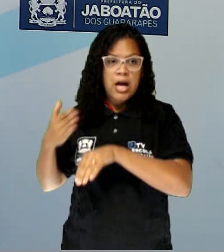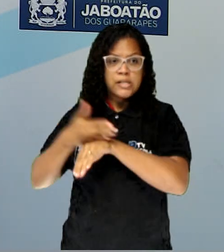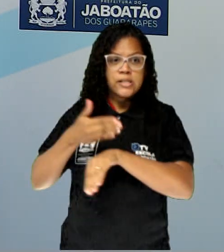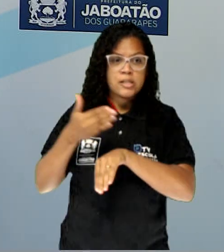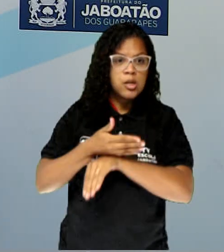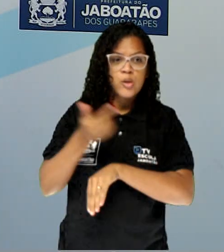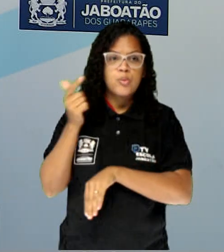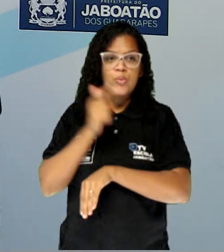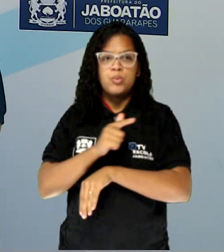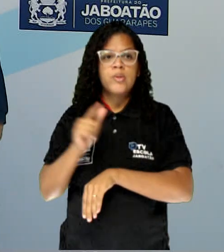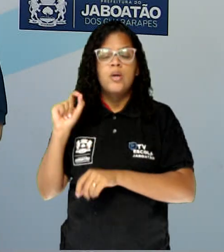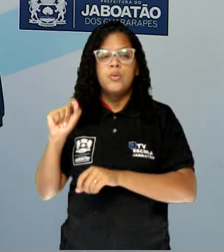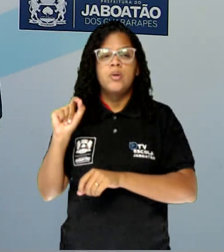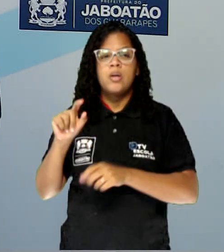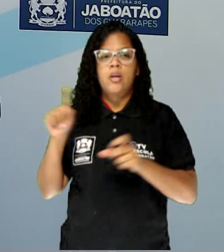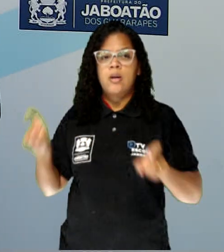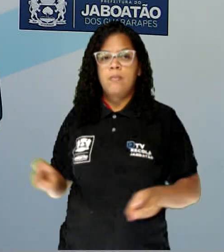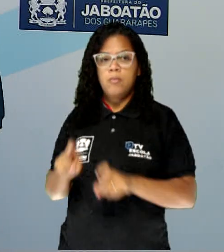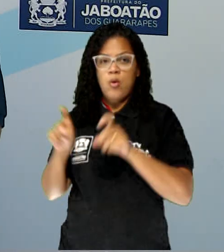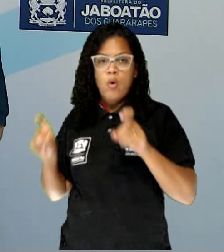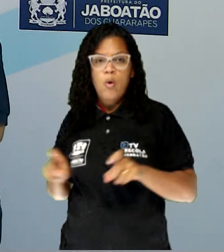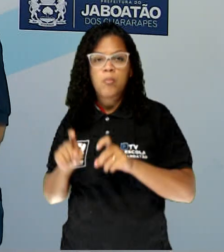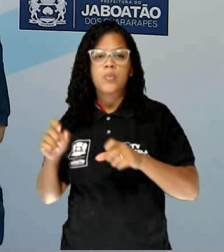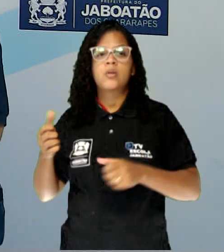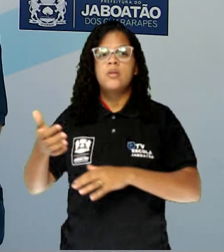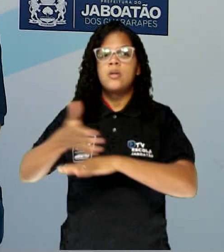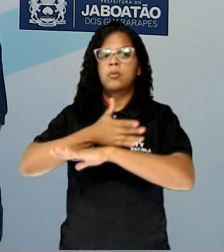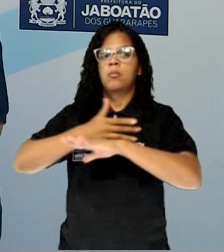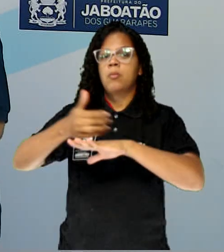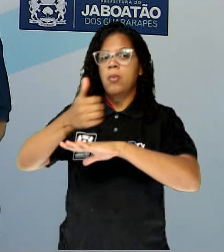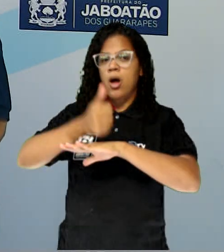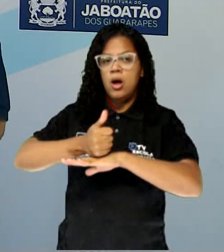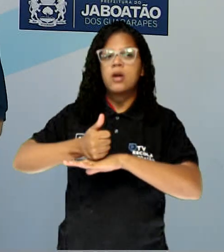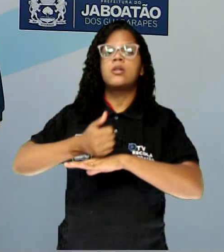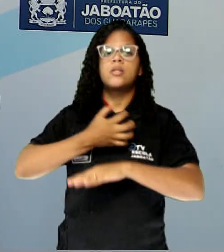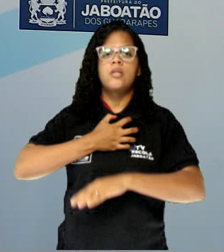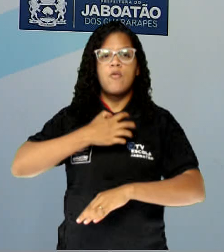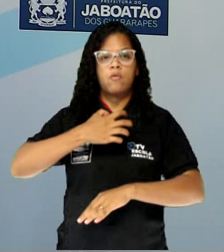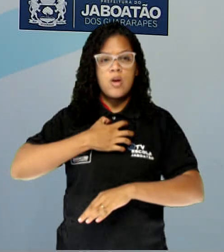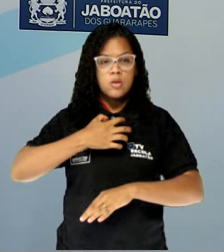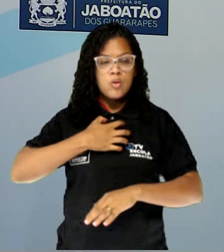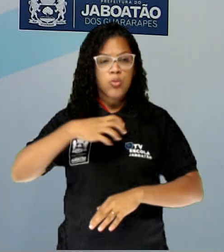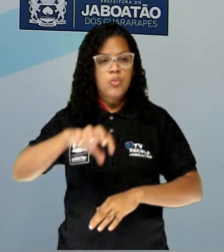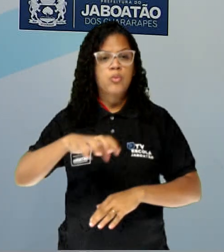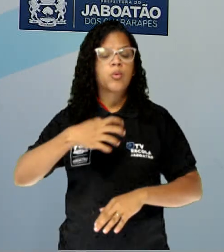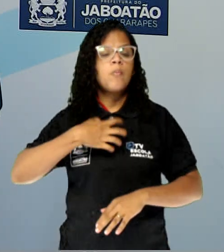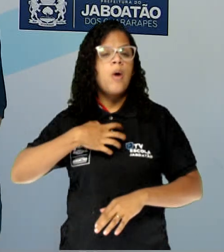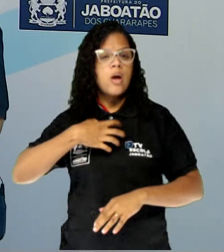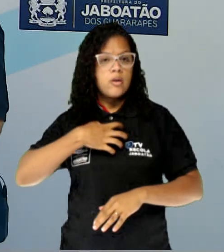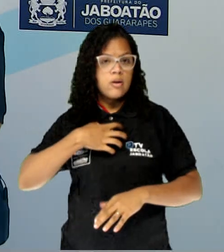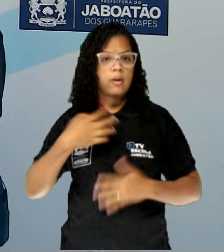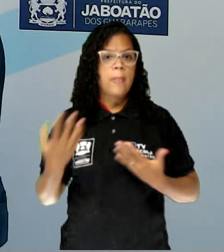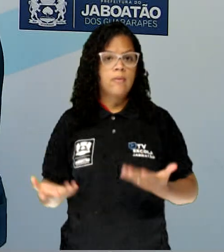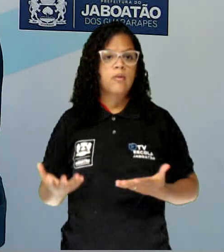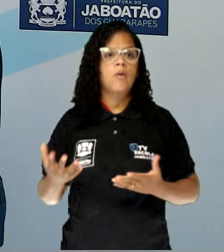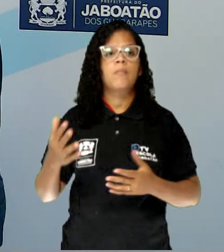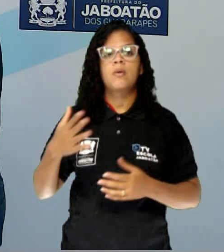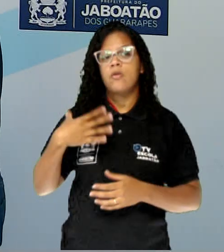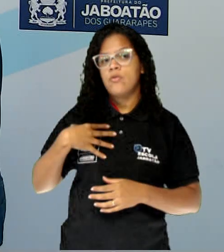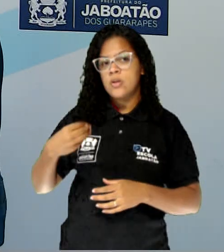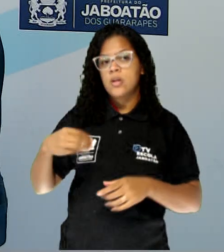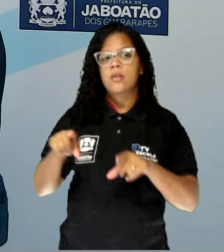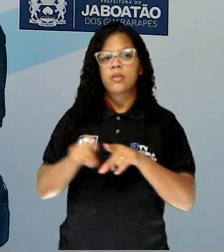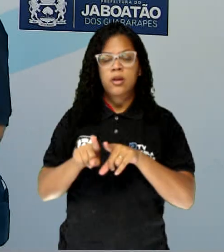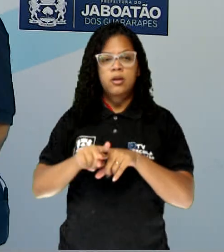parques e shoppings em Salvador, Bahia. Minha sobrinha tem deficiência física congênita, que é impedida de